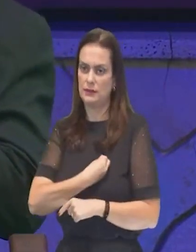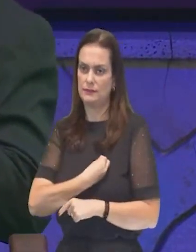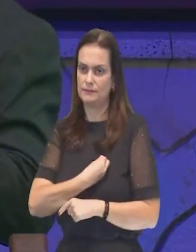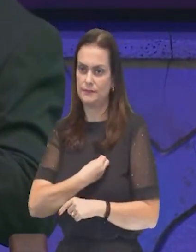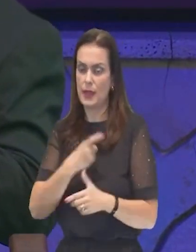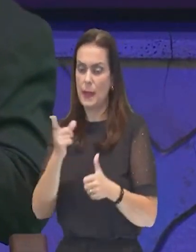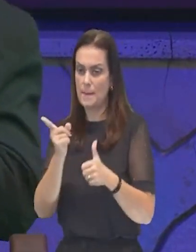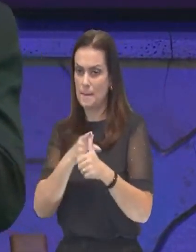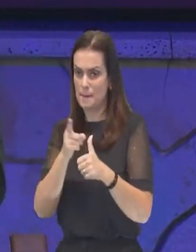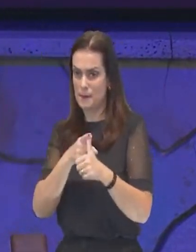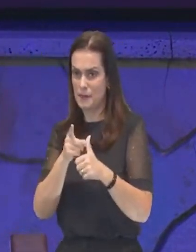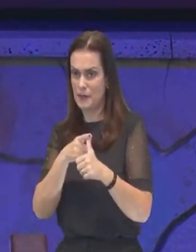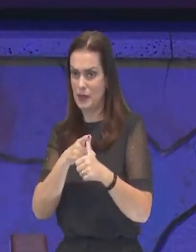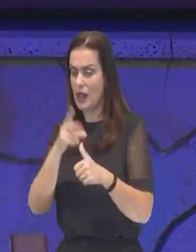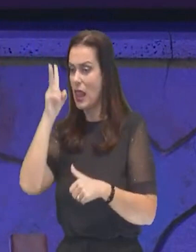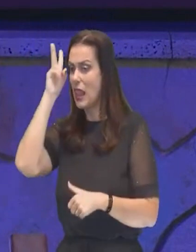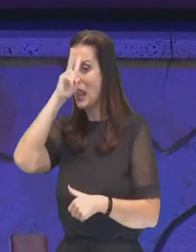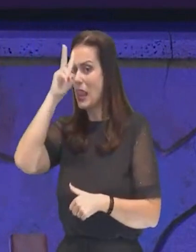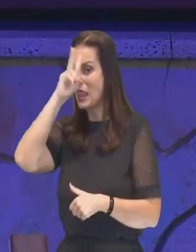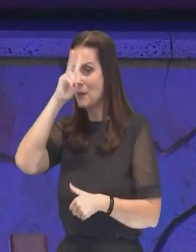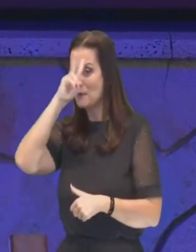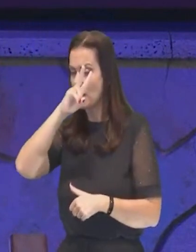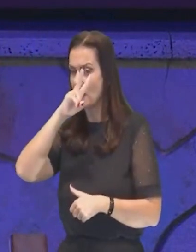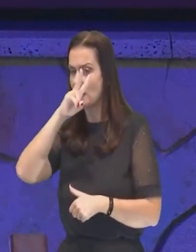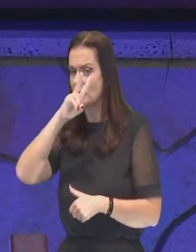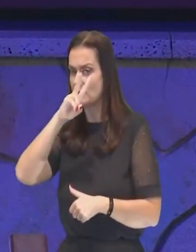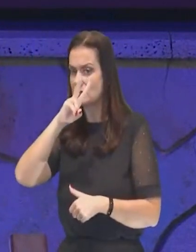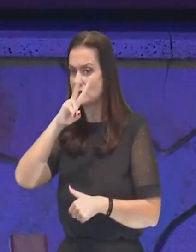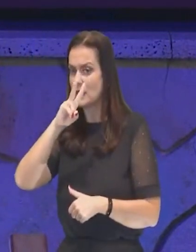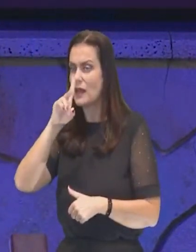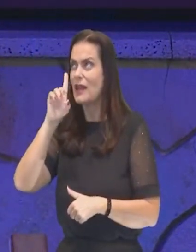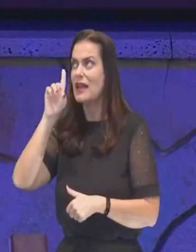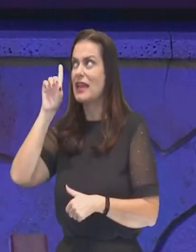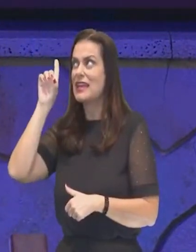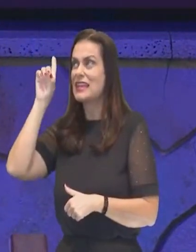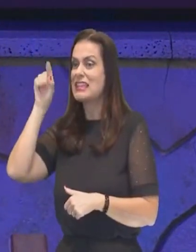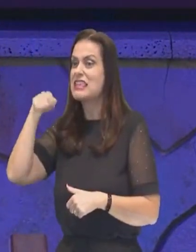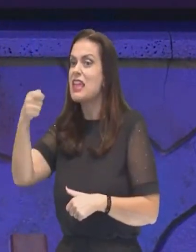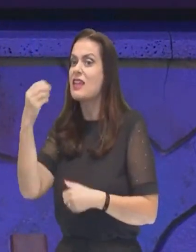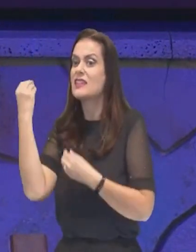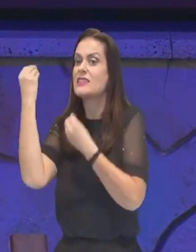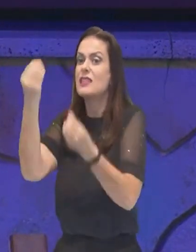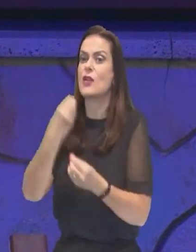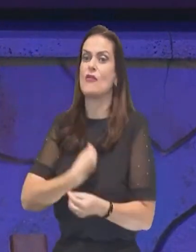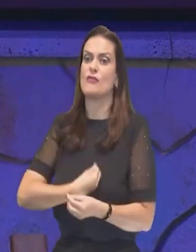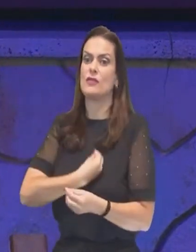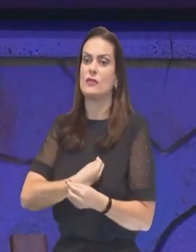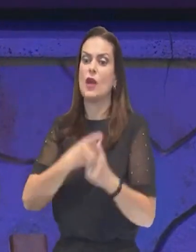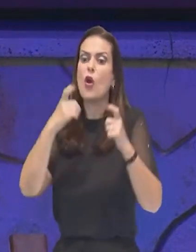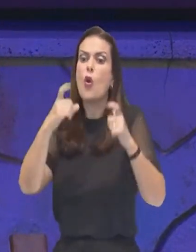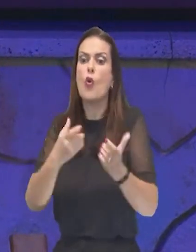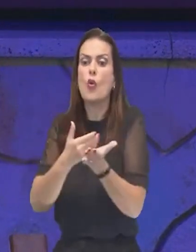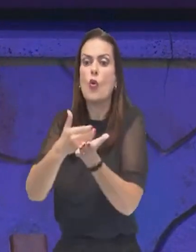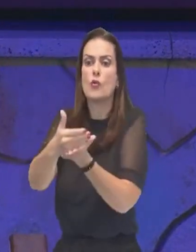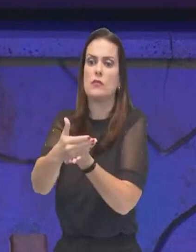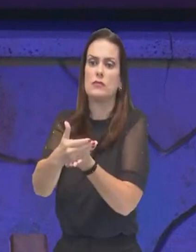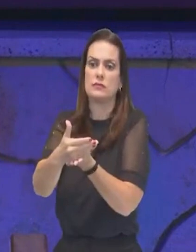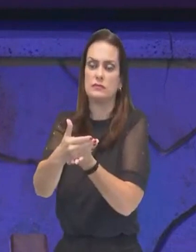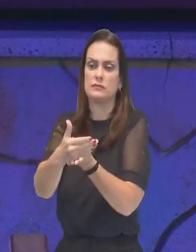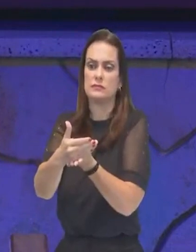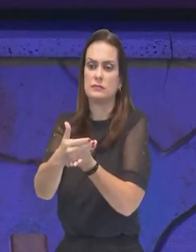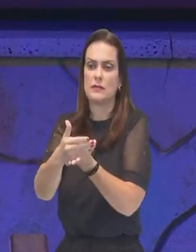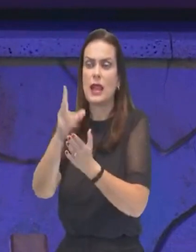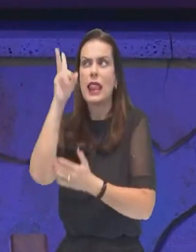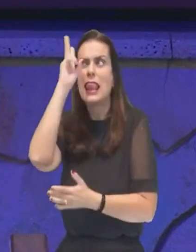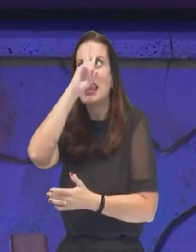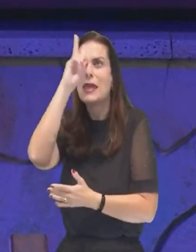Primeiro, lembre-se de onde você veio. Vocês jovens que estão aqui,